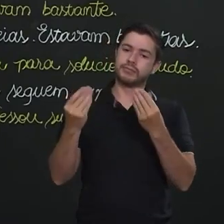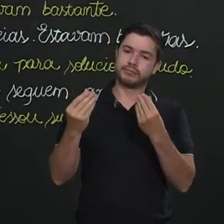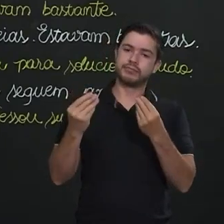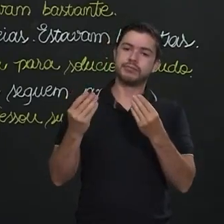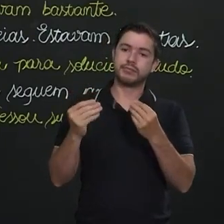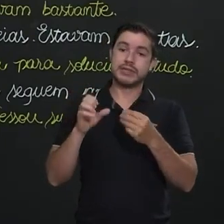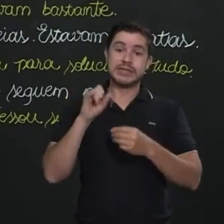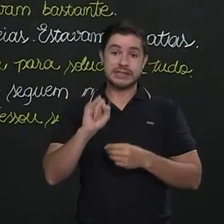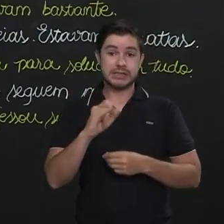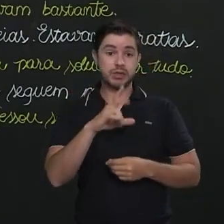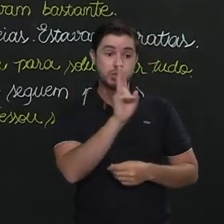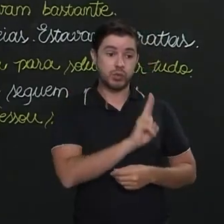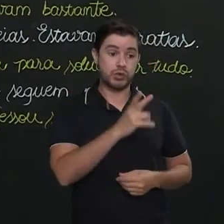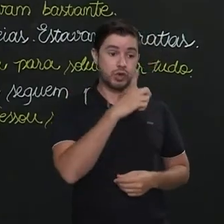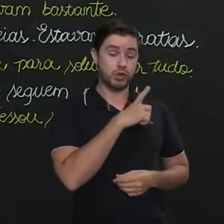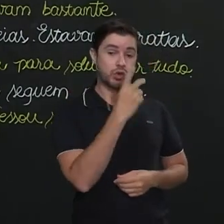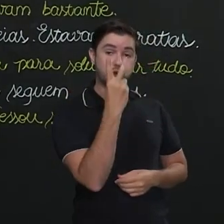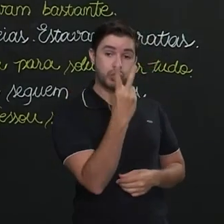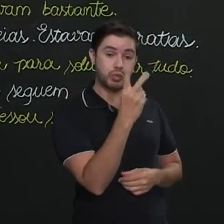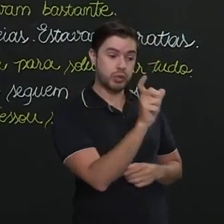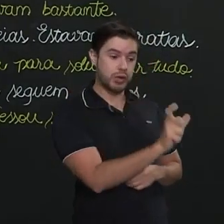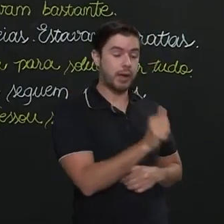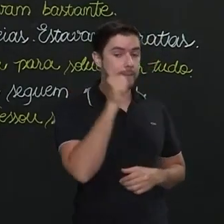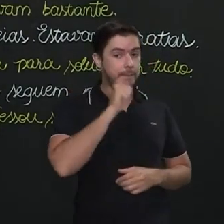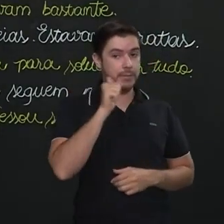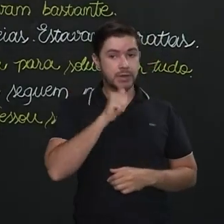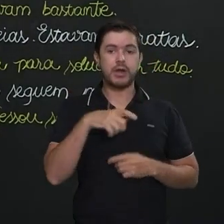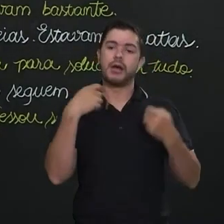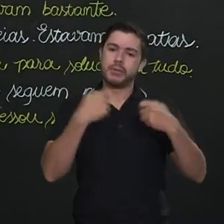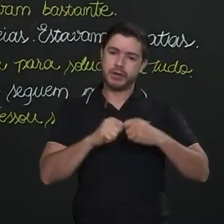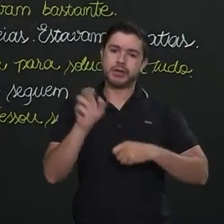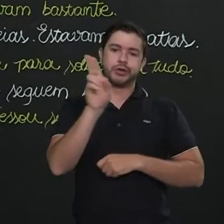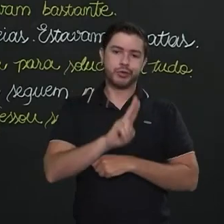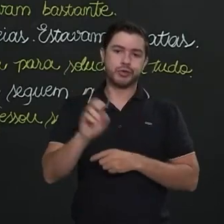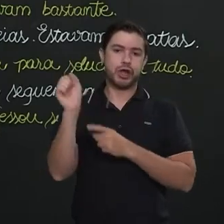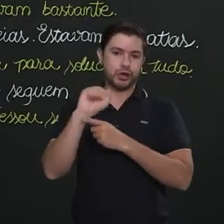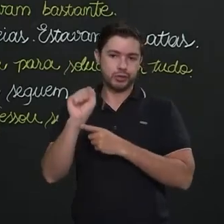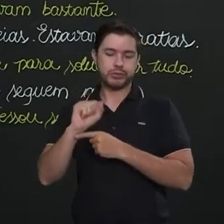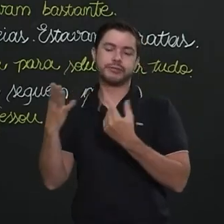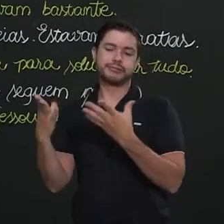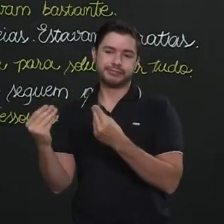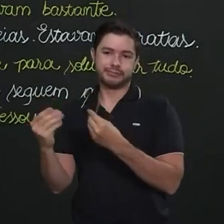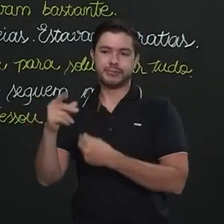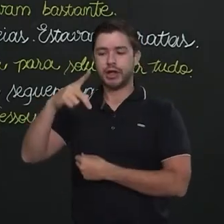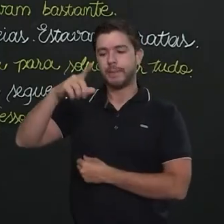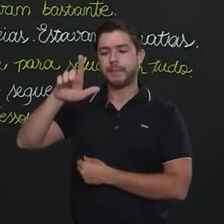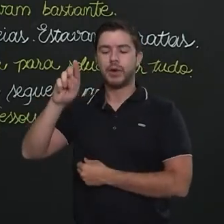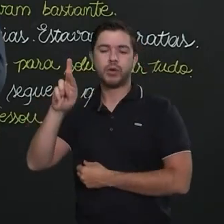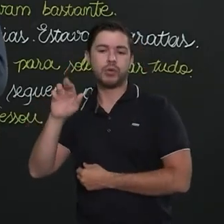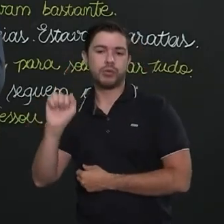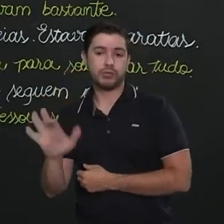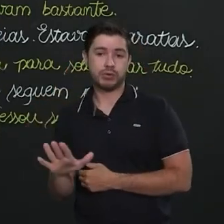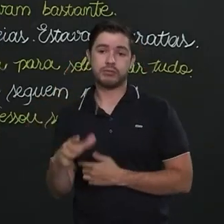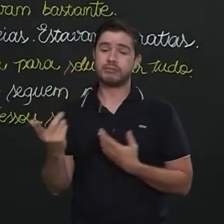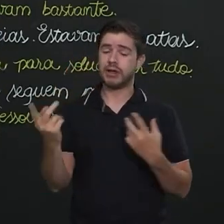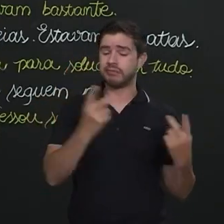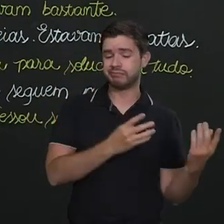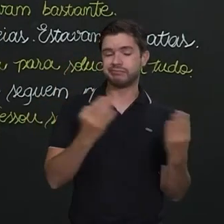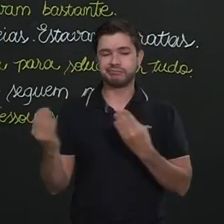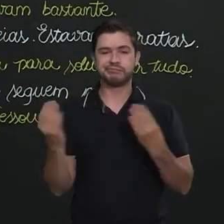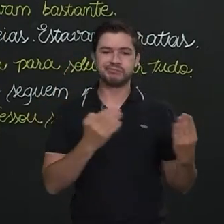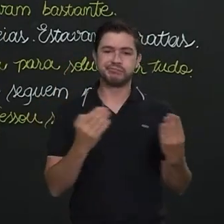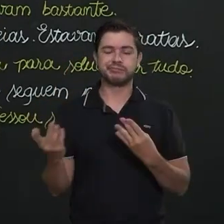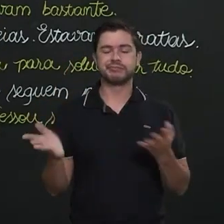fossem duas femininas, eu teria que usar, obviamente, um substantivo no plural feminino. Se fosse dois masculinos,